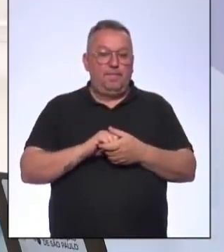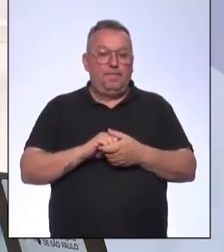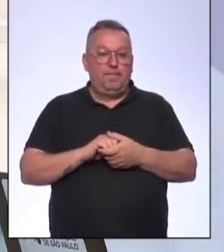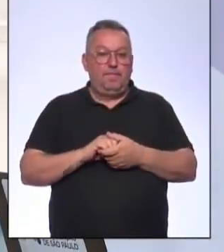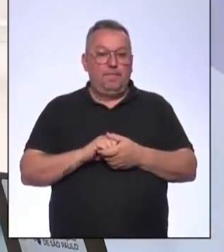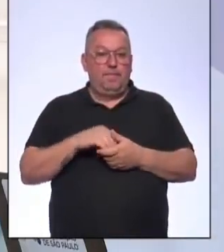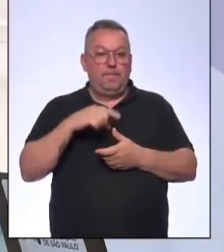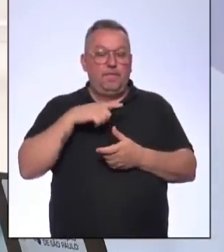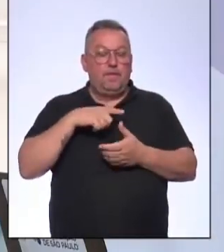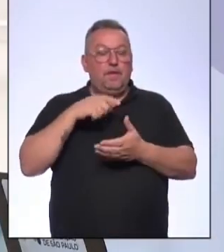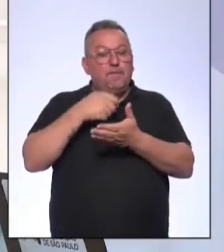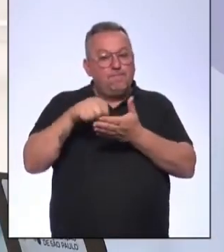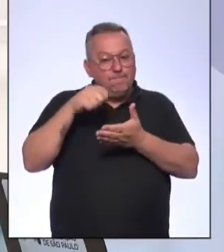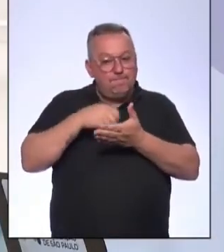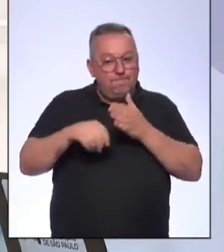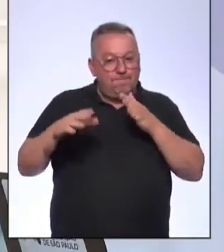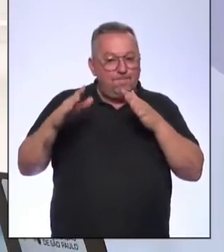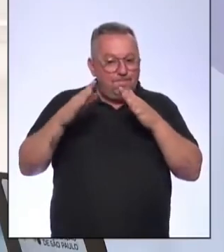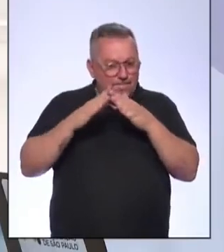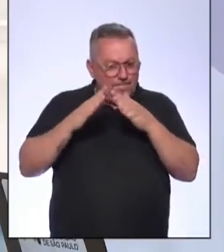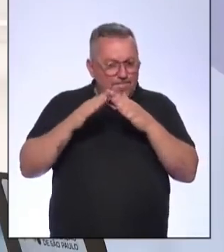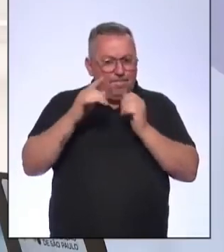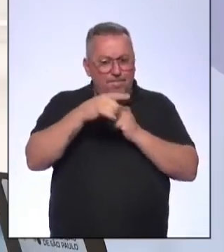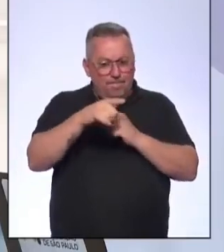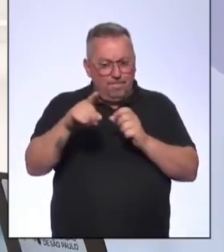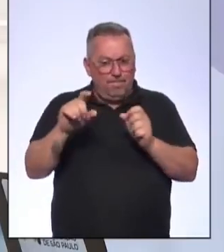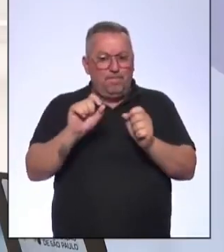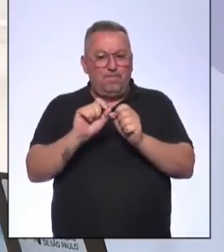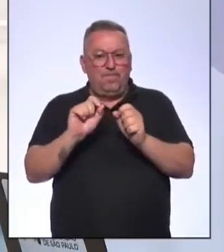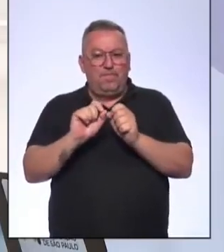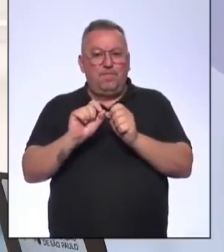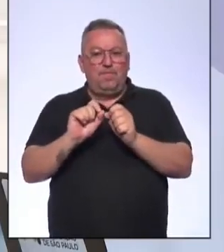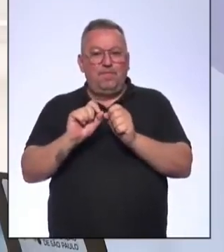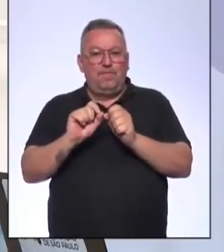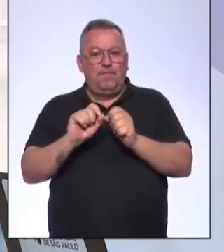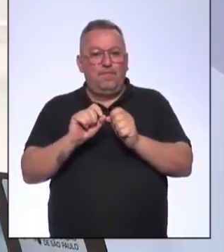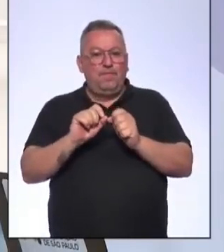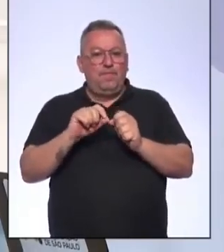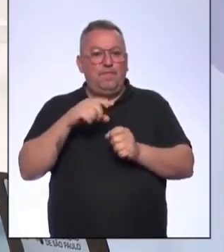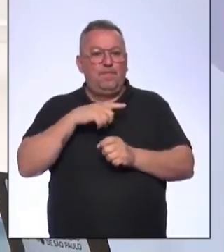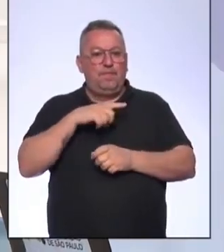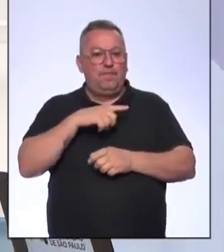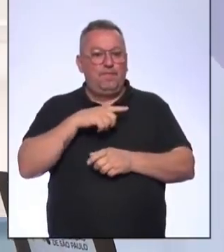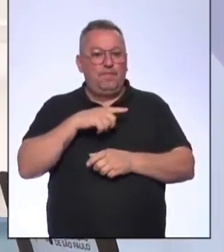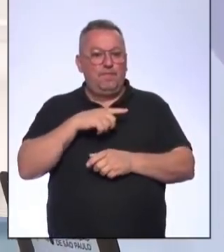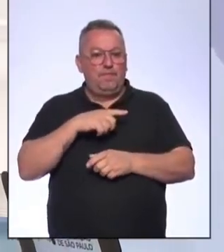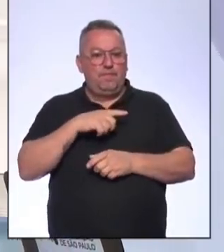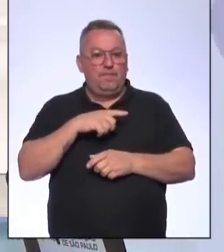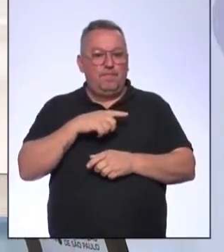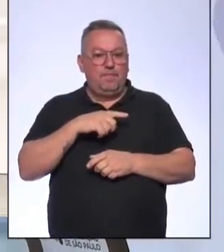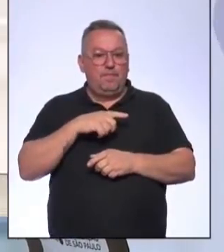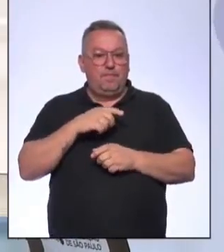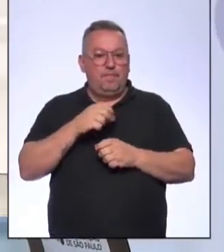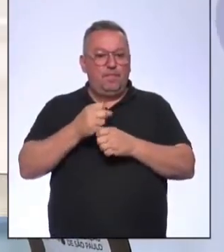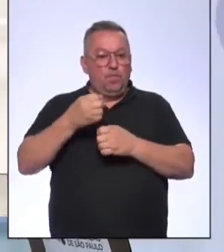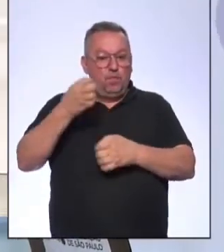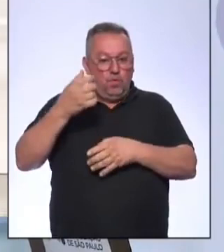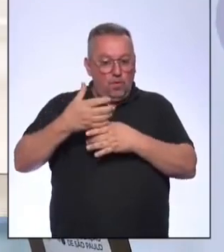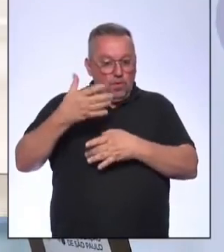a gente tem a lição de casa para vocês, né? Vocês têm aí o chat de